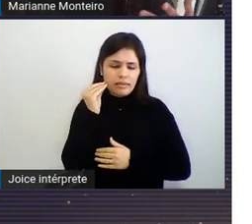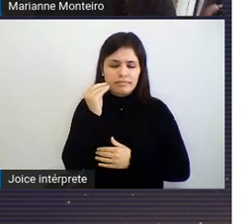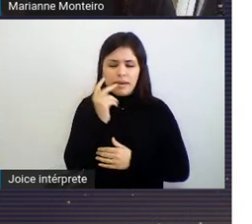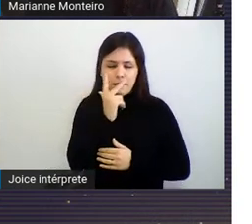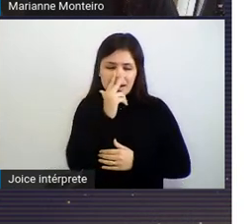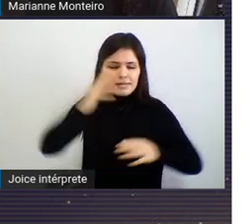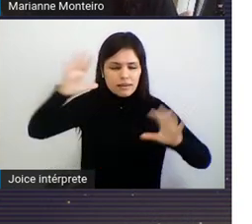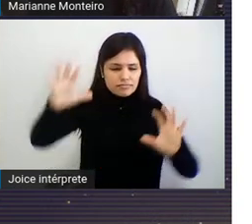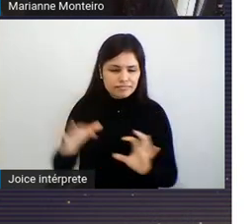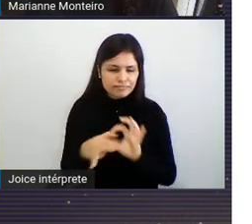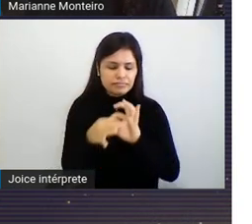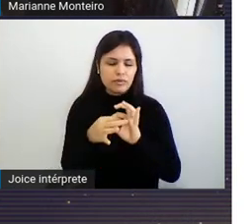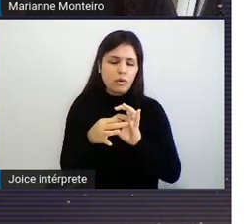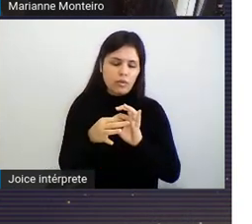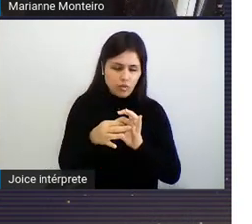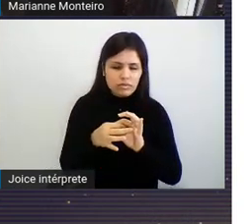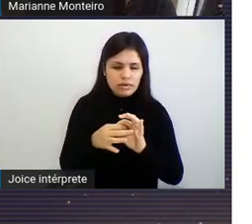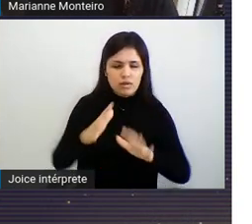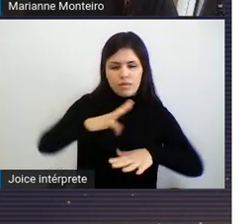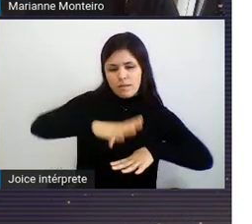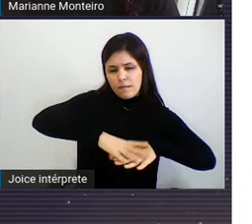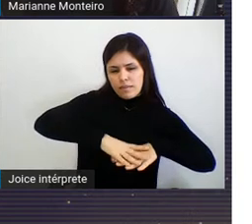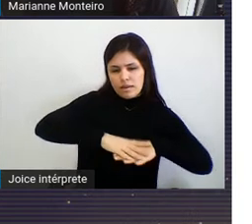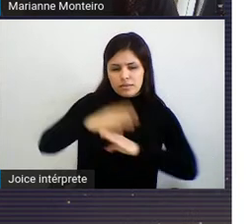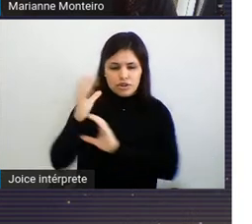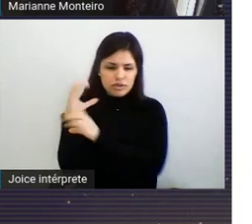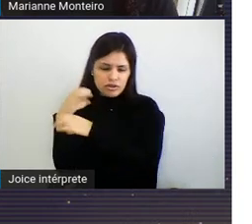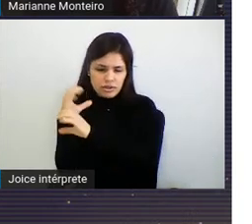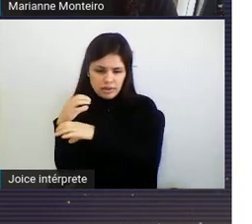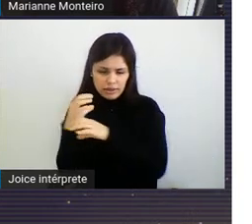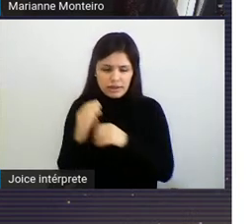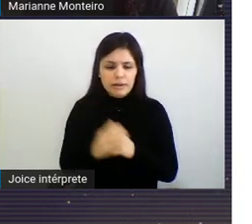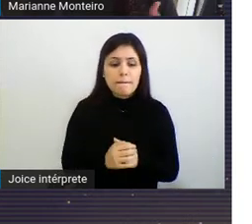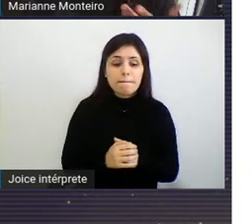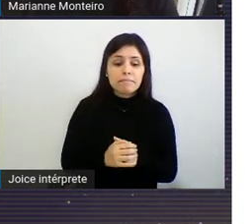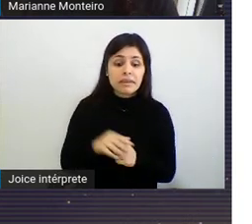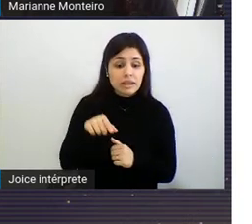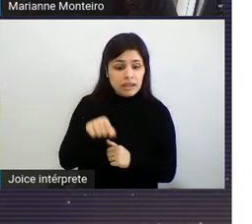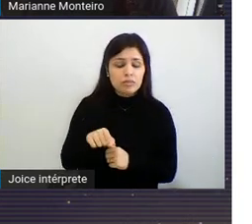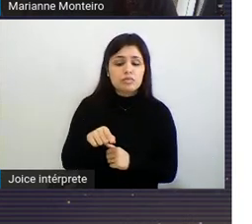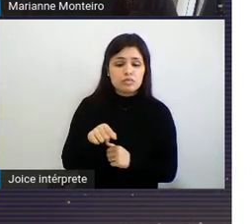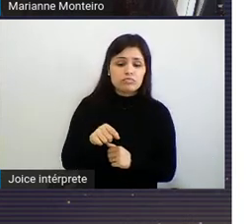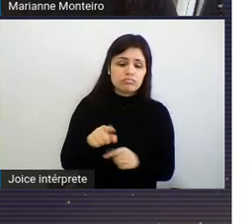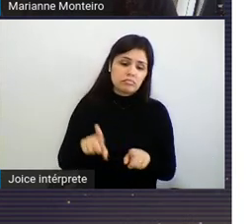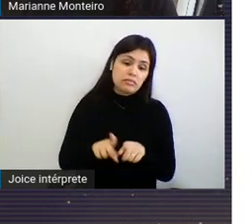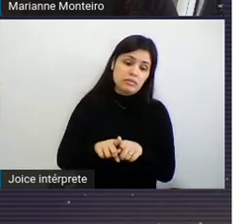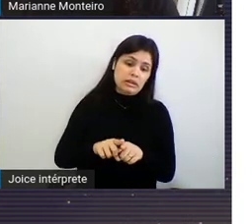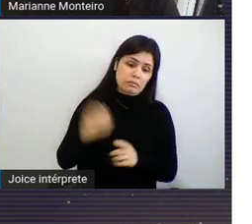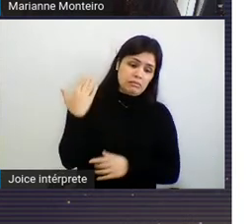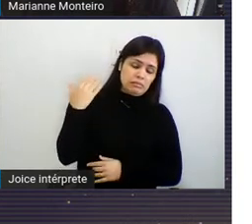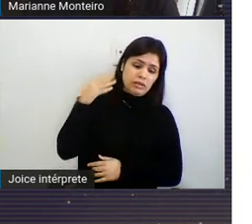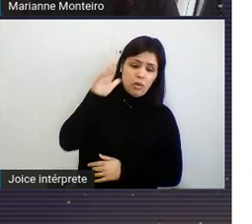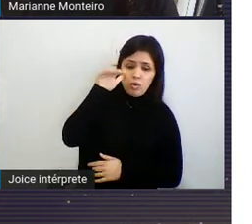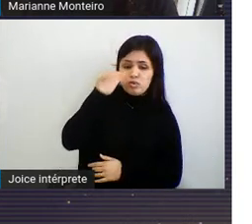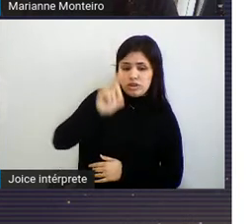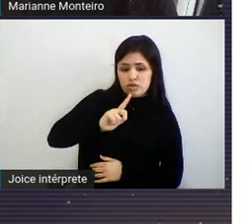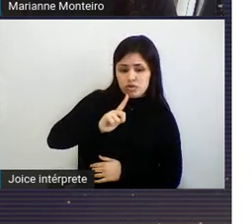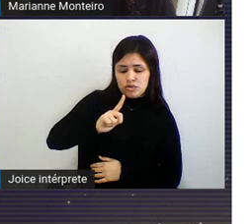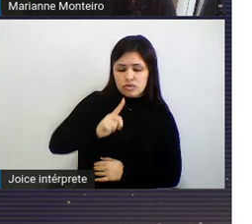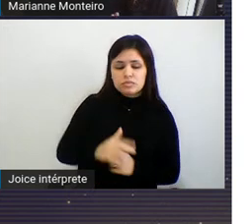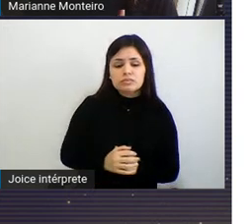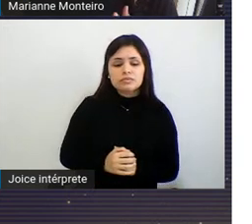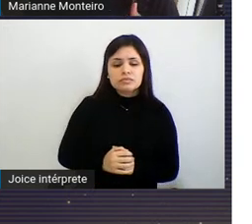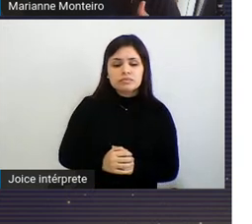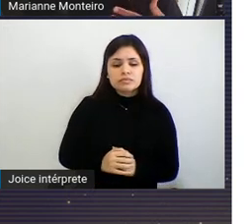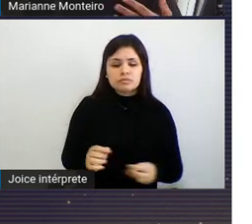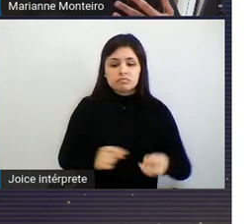onde a matemática é bastante presente, na verdade, que era uma coisa que eu também tinha curiosidade em aprender mais. Um